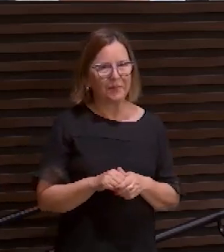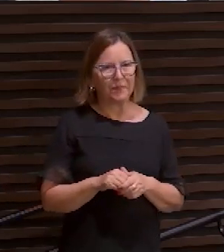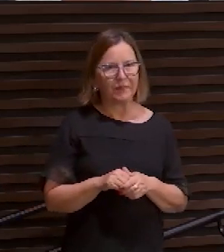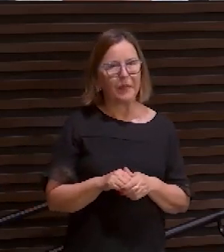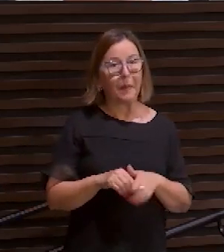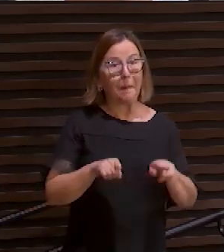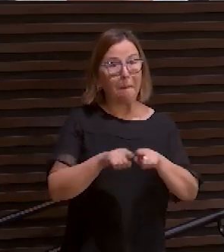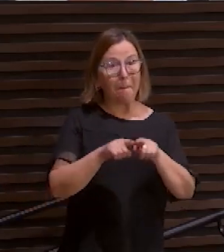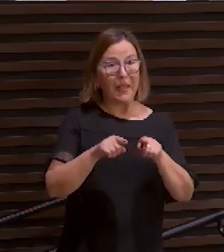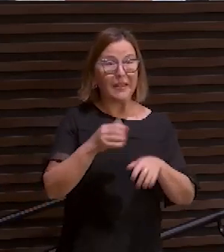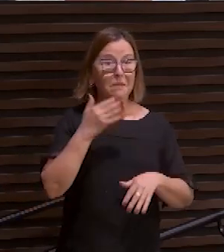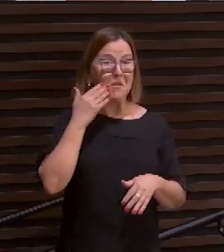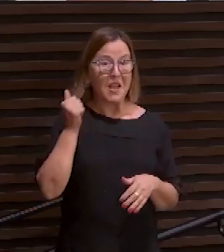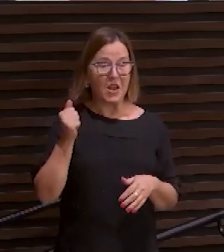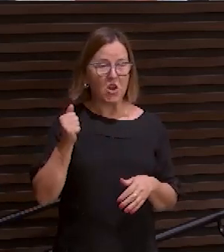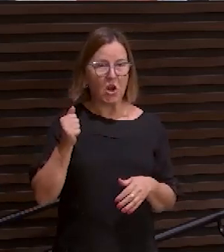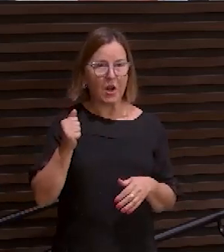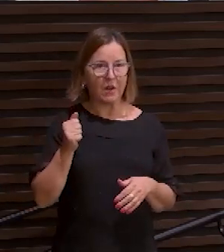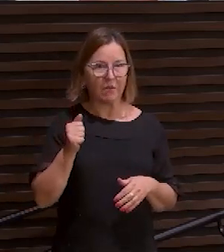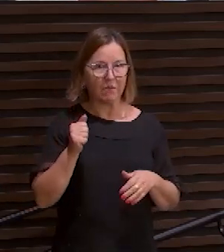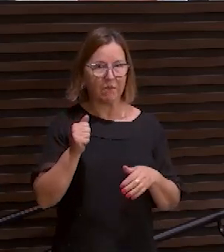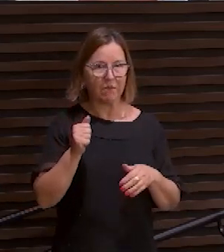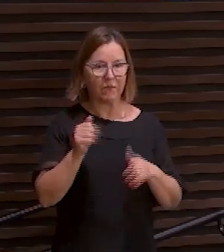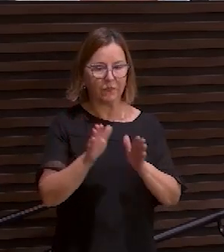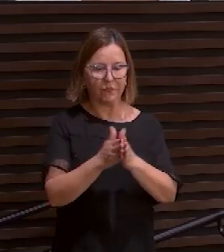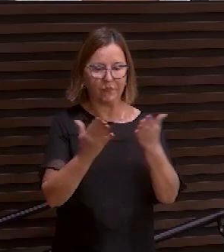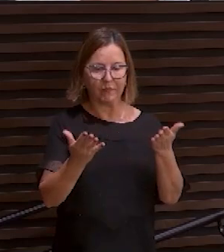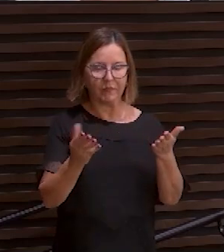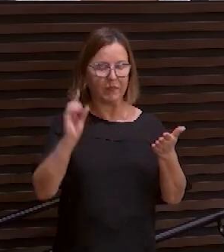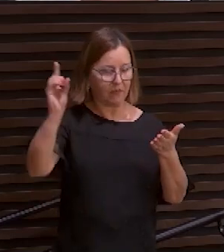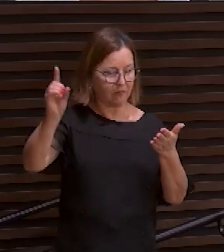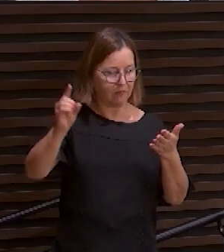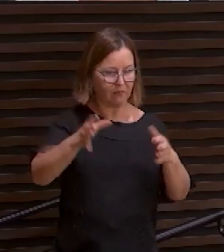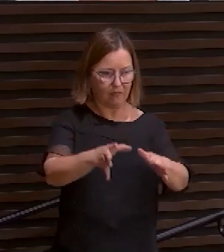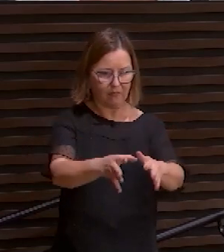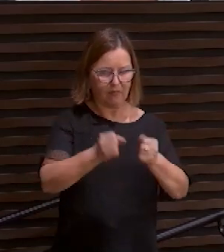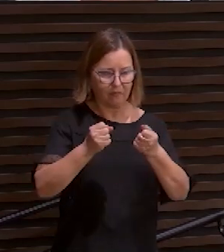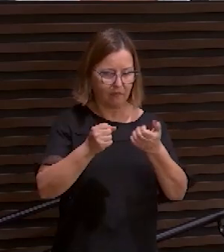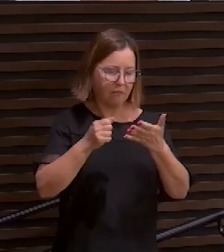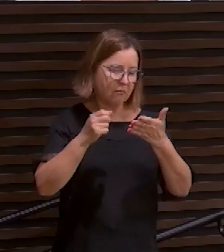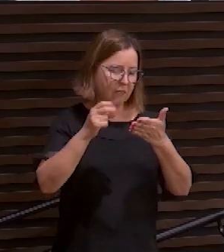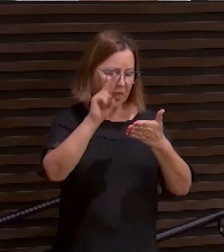Bíblia sem entender e leia.